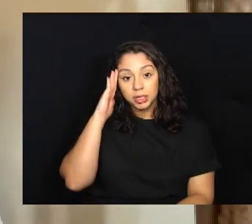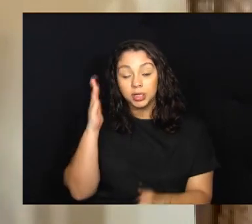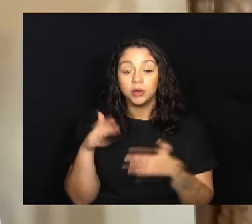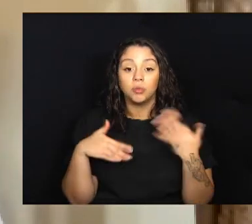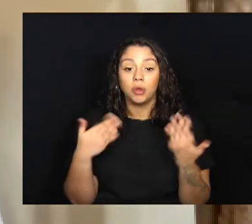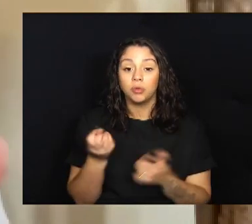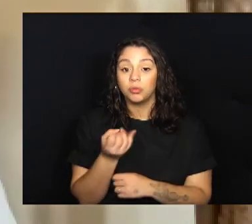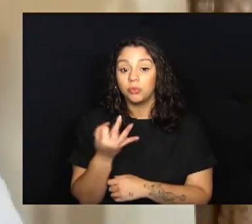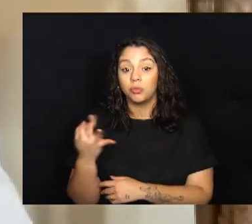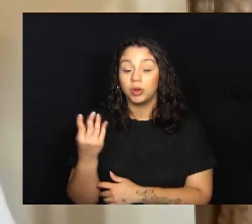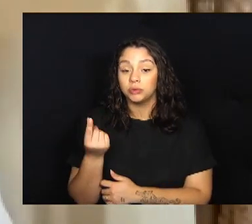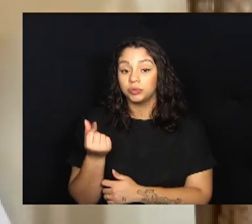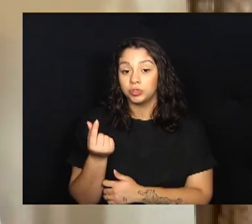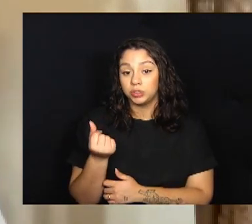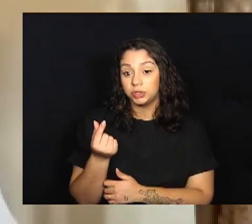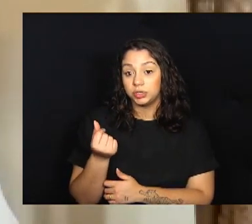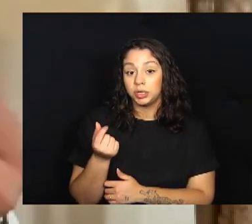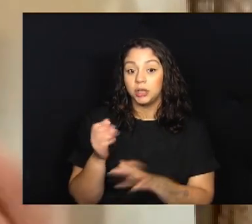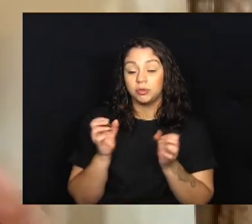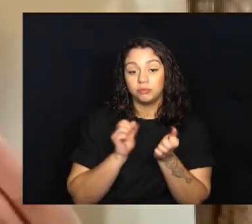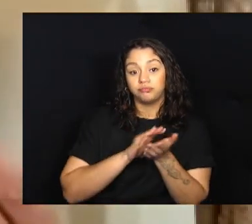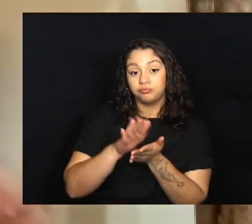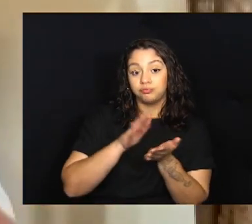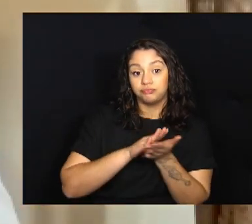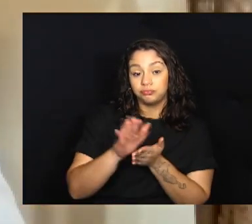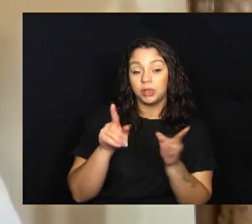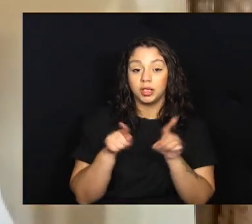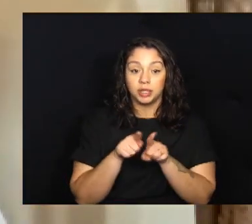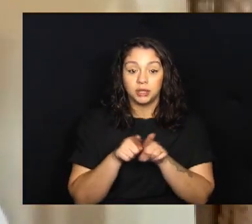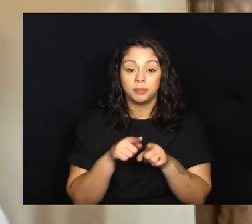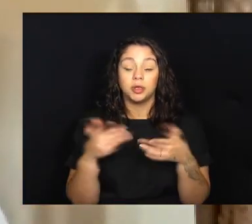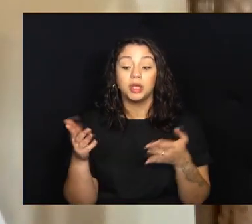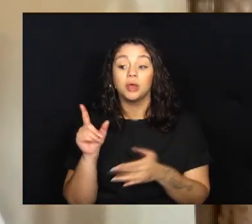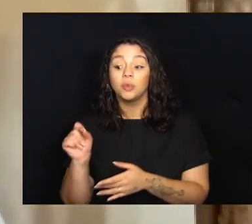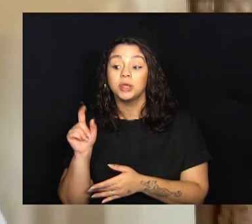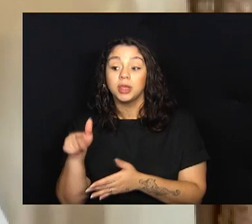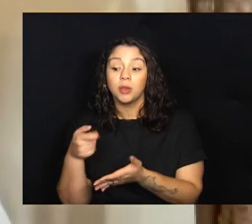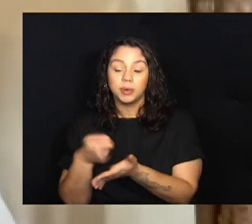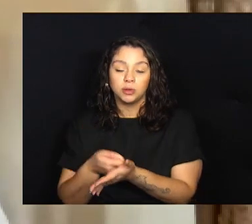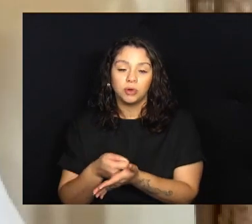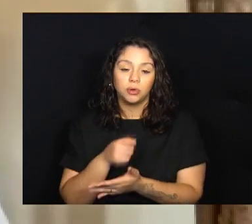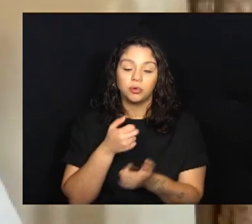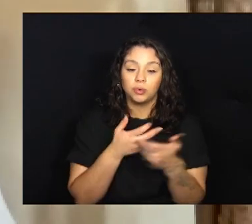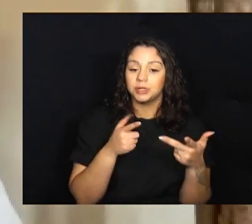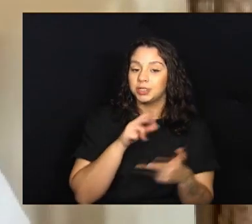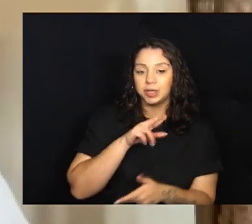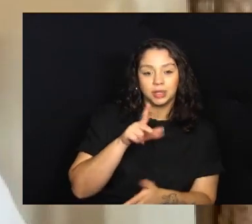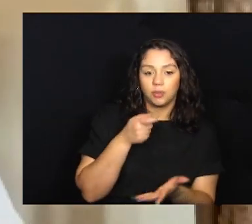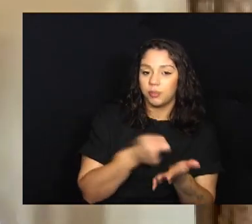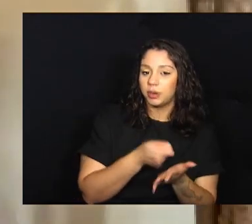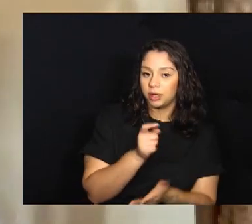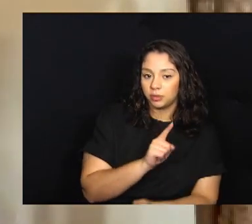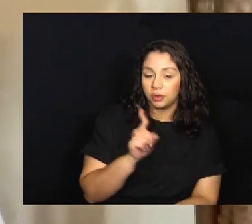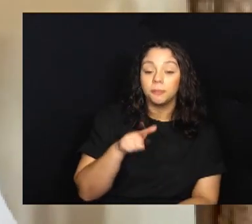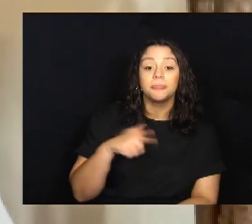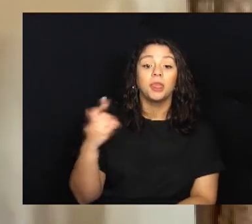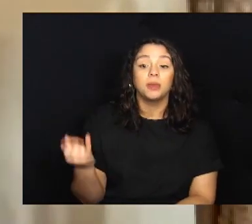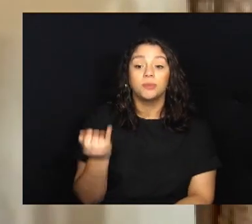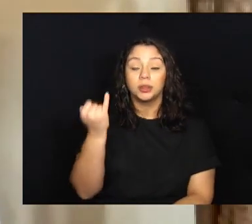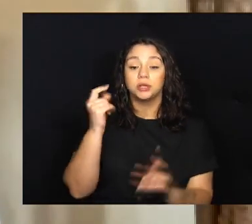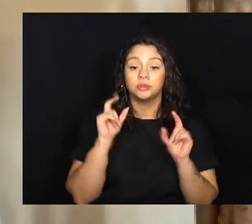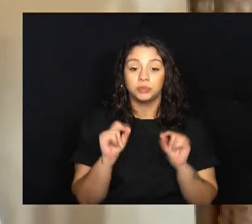que você gasta e desse volume, o que é obrigatório e o que não é obrigatório. E aí é importante que esse